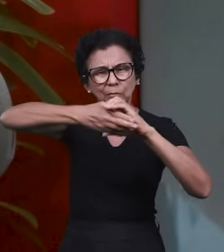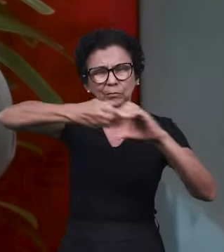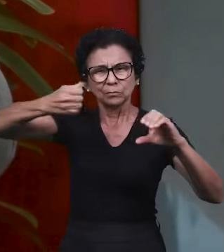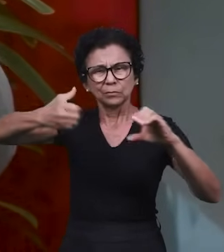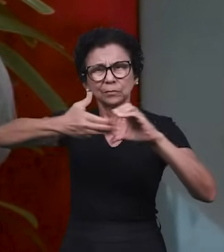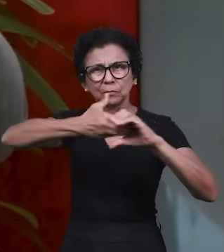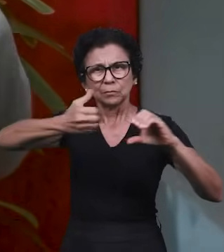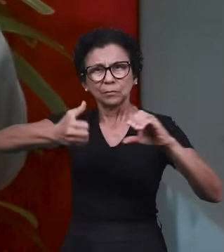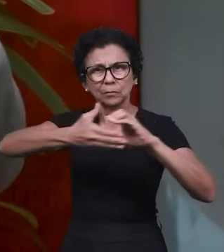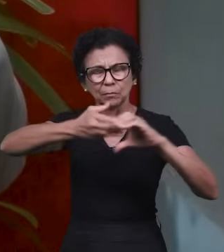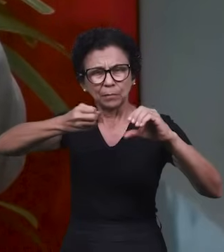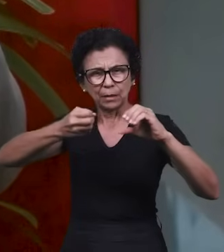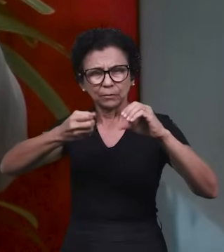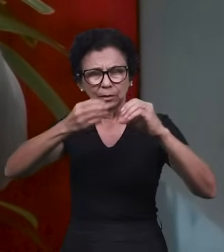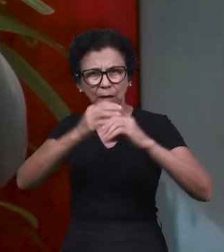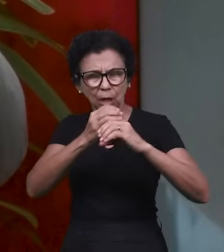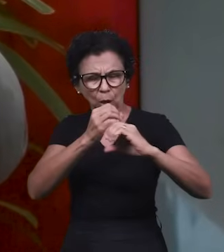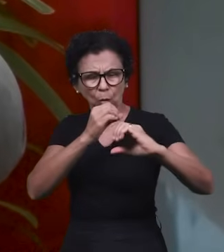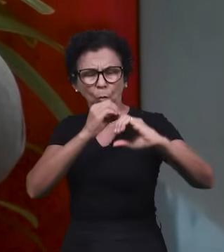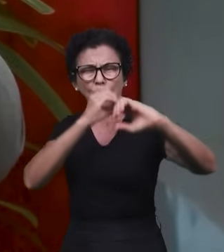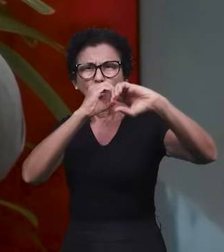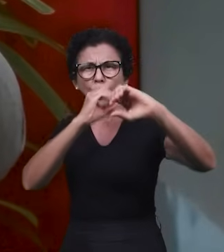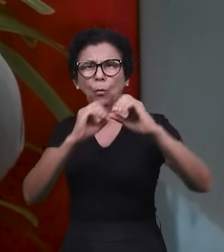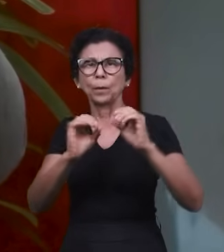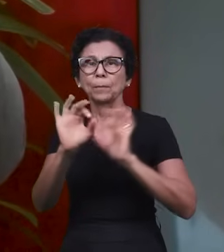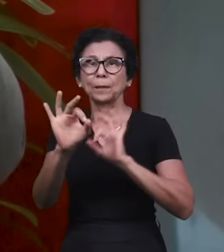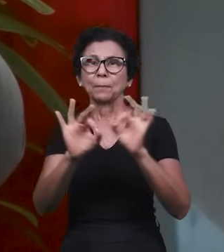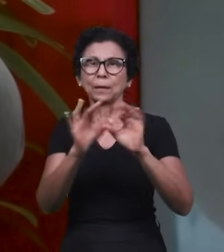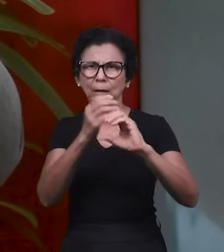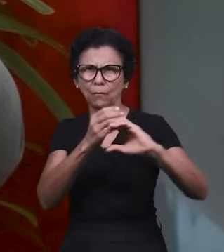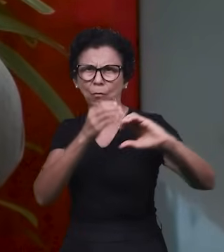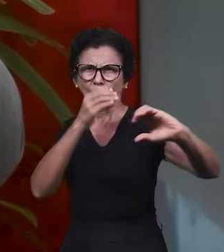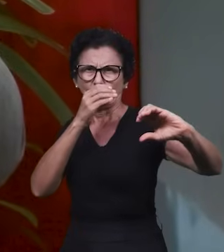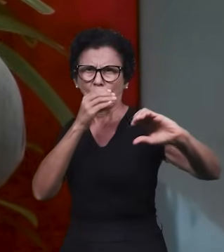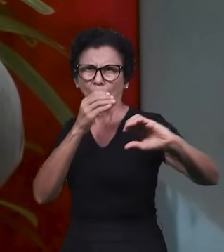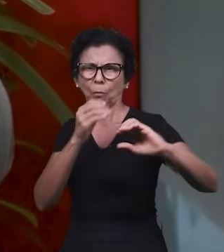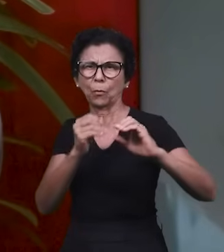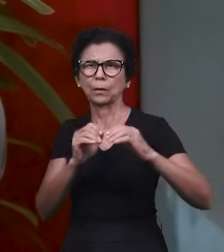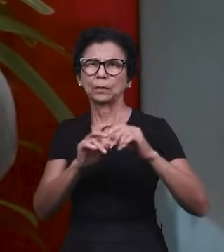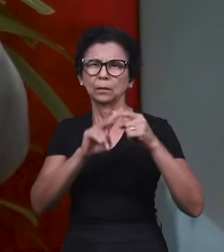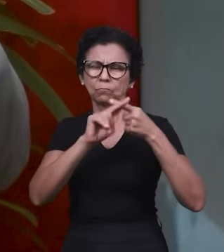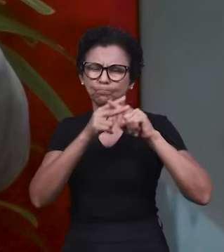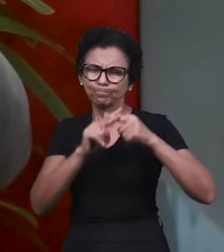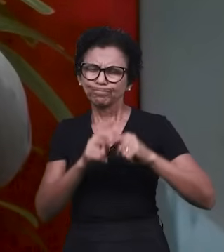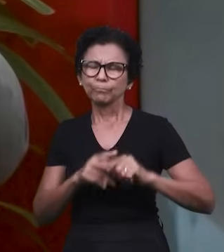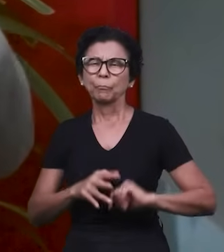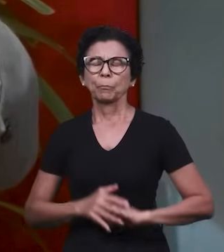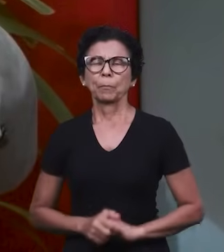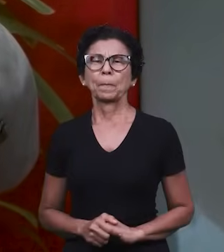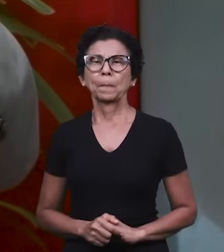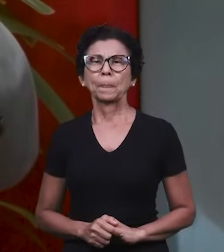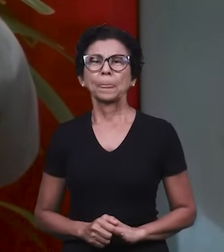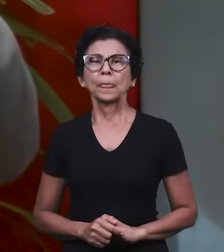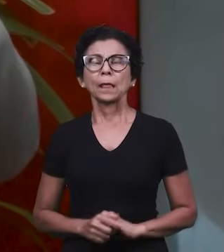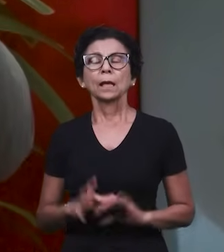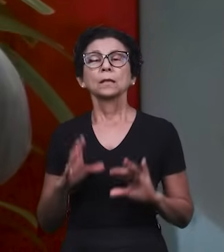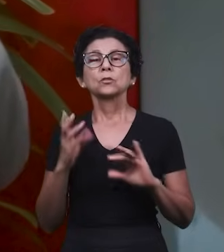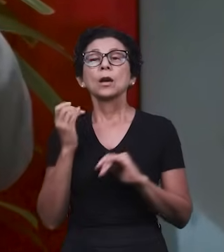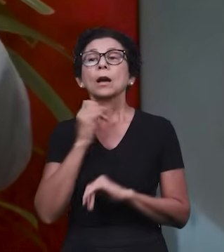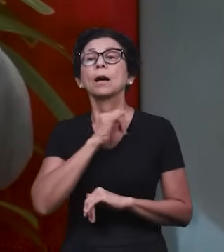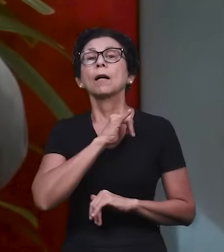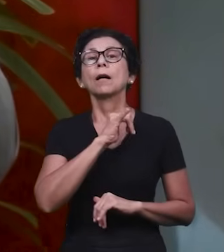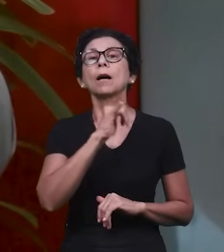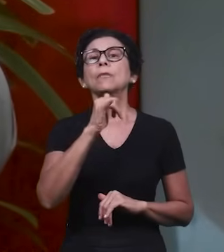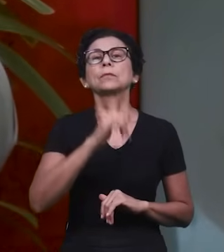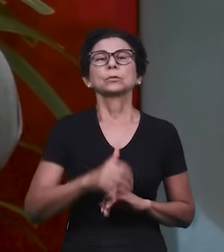está na cabeça do carneiro, né, do cordeiro ali, todo aviso, todo alerta para